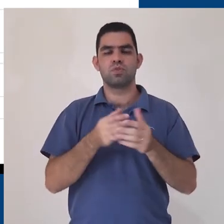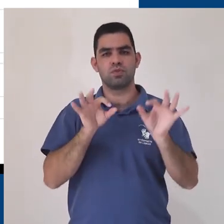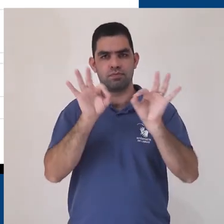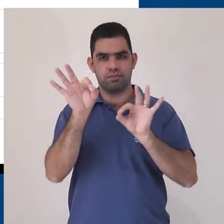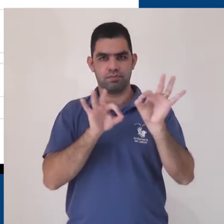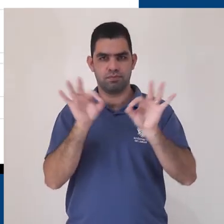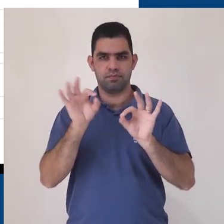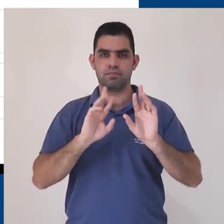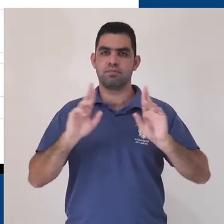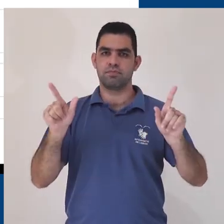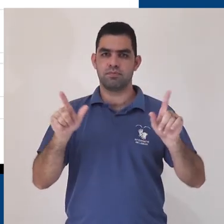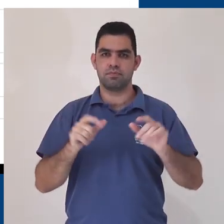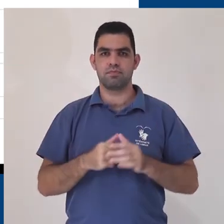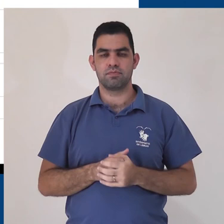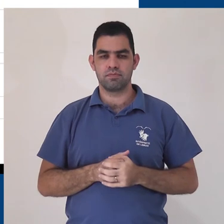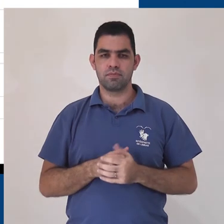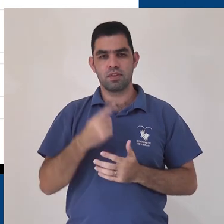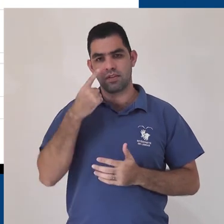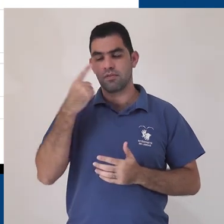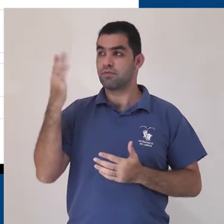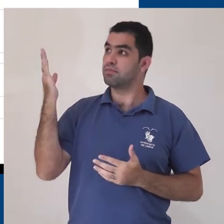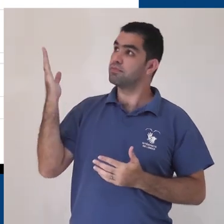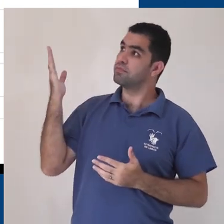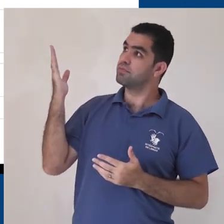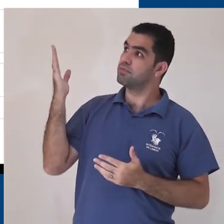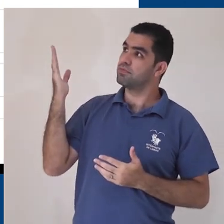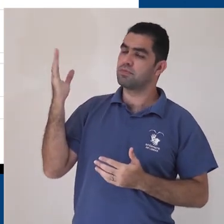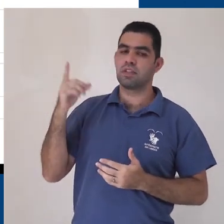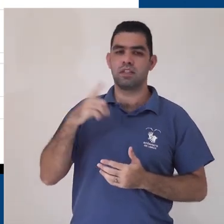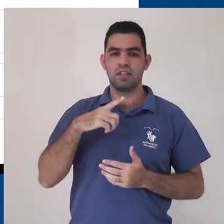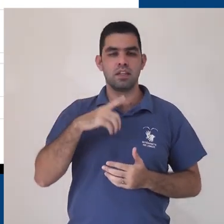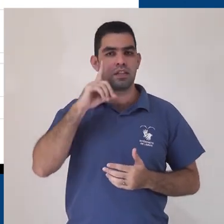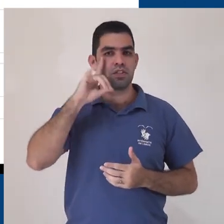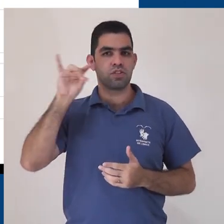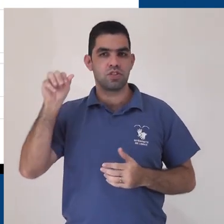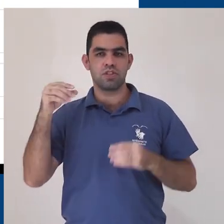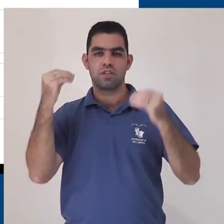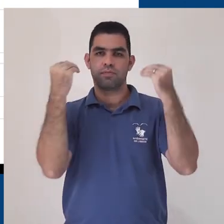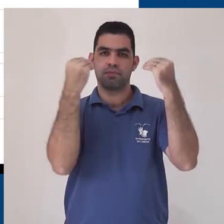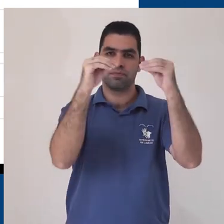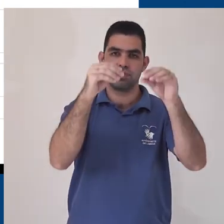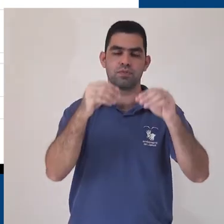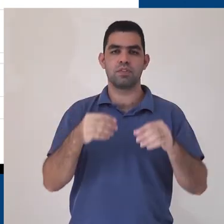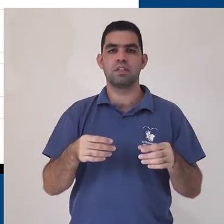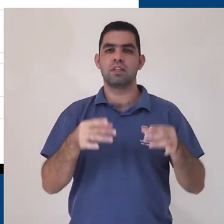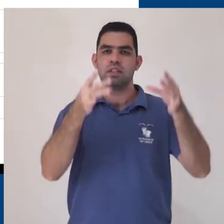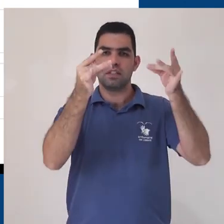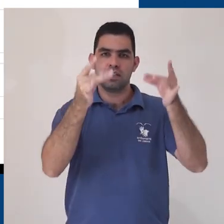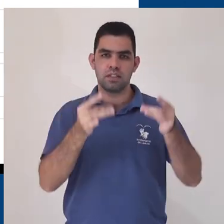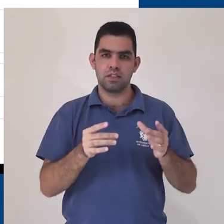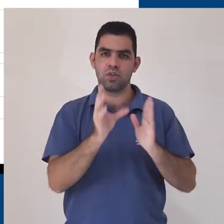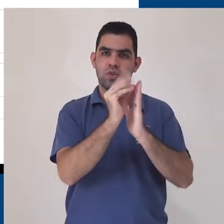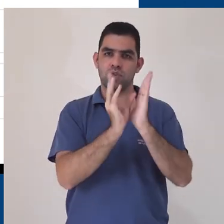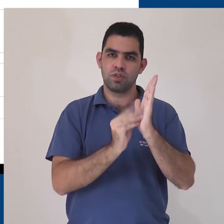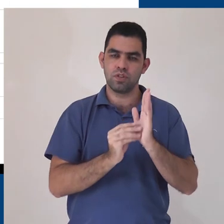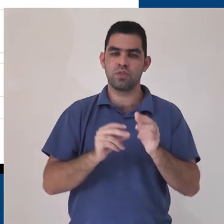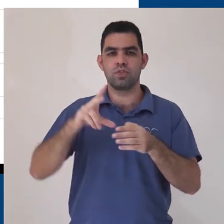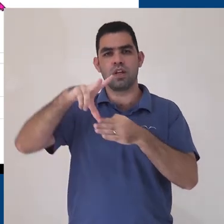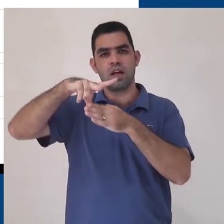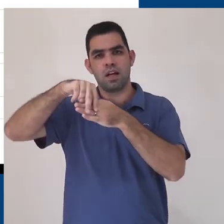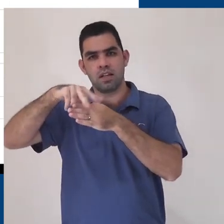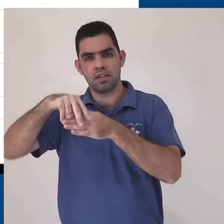são um pouco diferente como observado na tela você tem acesso a data de publicação a descrição do conteúdo